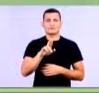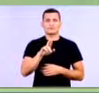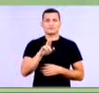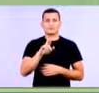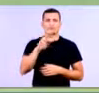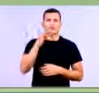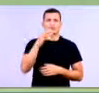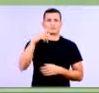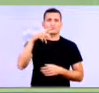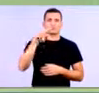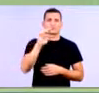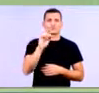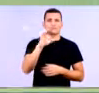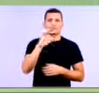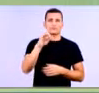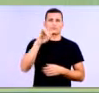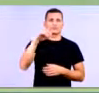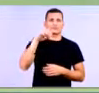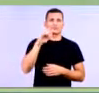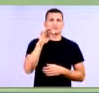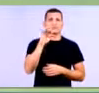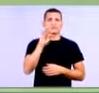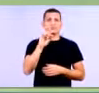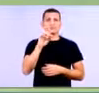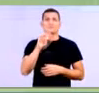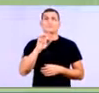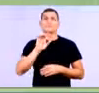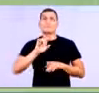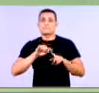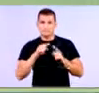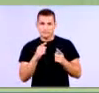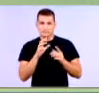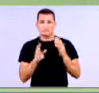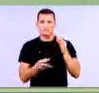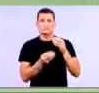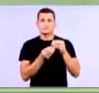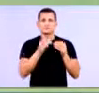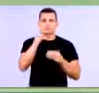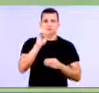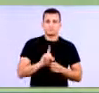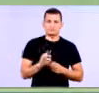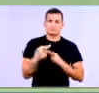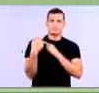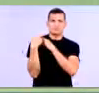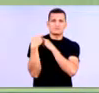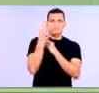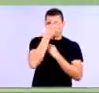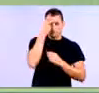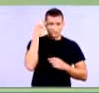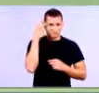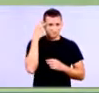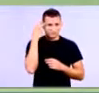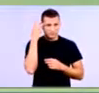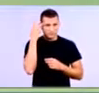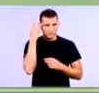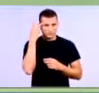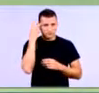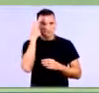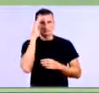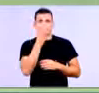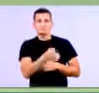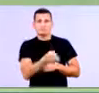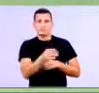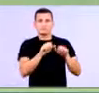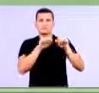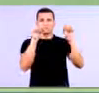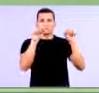está para apenas atribuir direitos e responsabilidades das pessoas, né, que lidam diretamente com esses